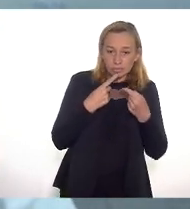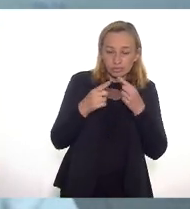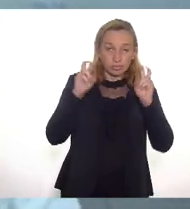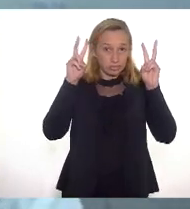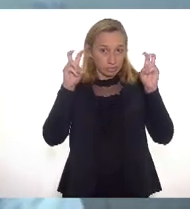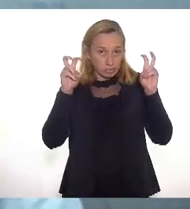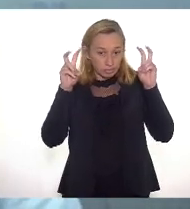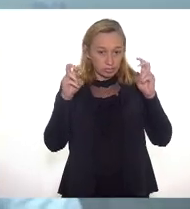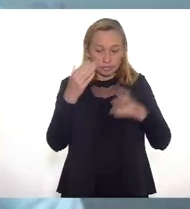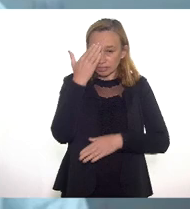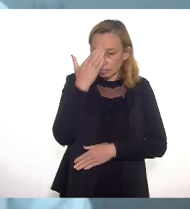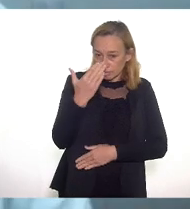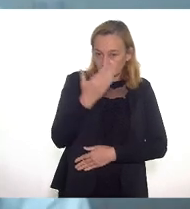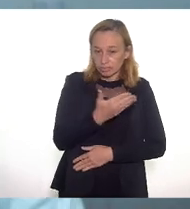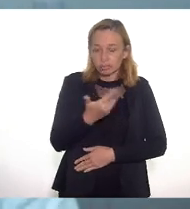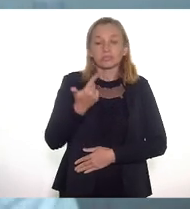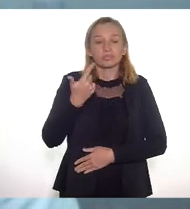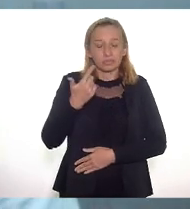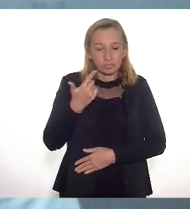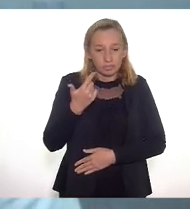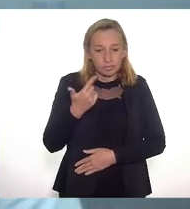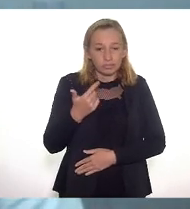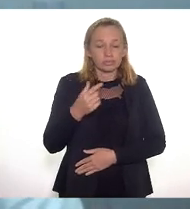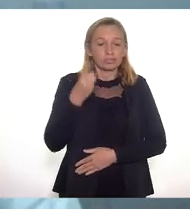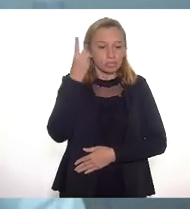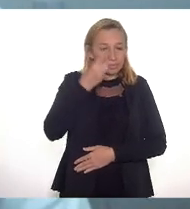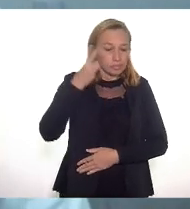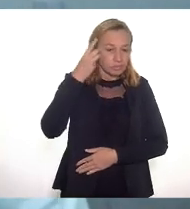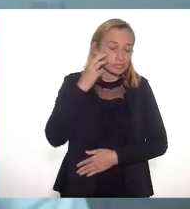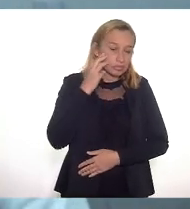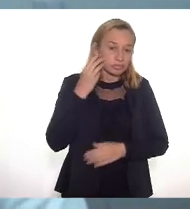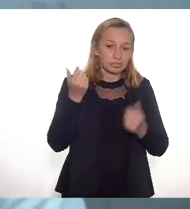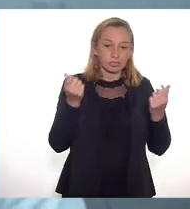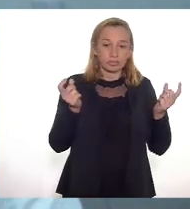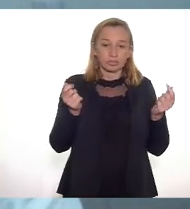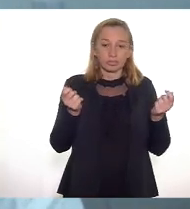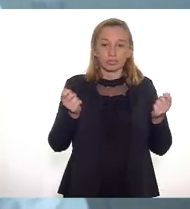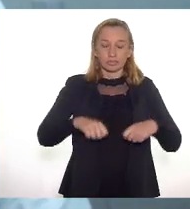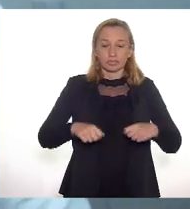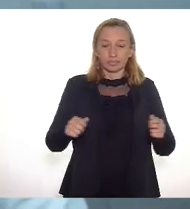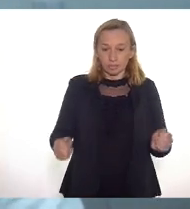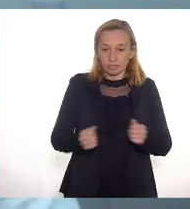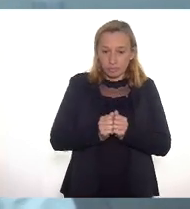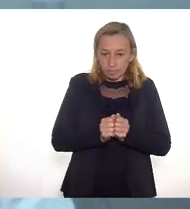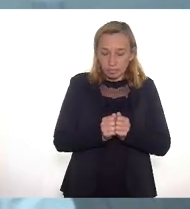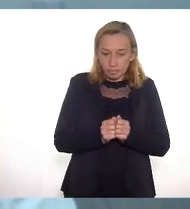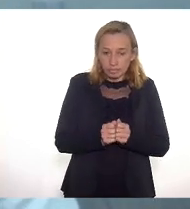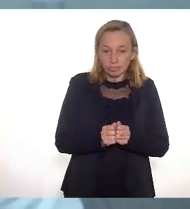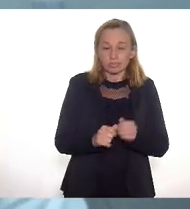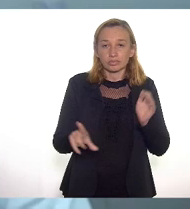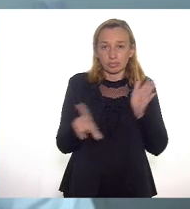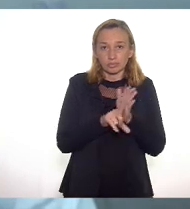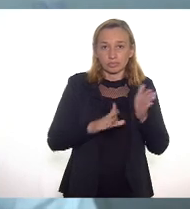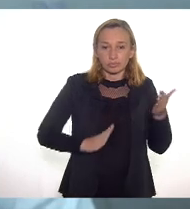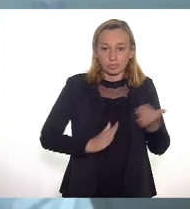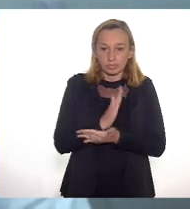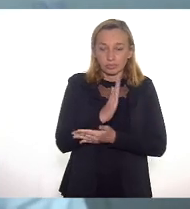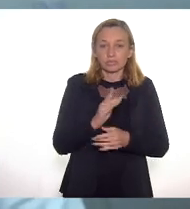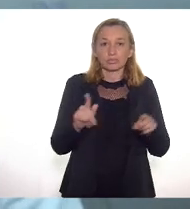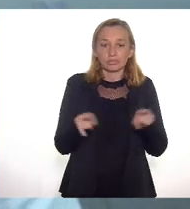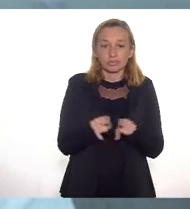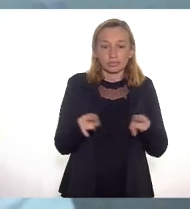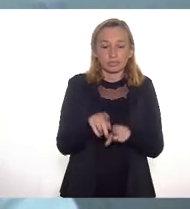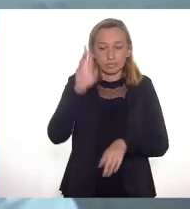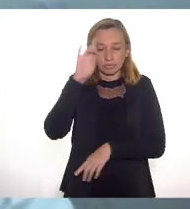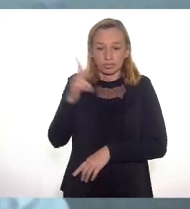matéria, agradecendo desde já ao deputado Valdec a possibilidade de ser coautor dessa lei agora aprovada. Mas, senhor